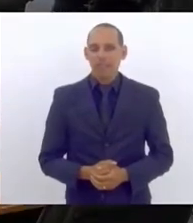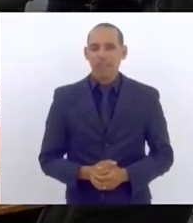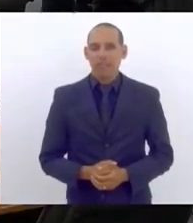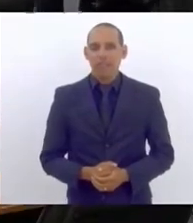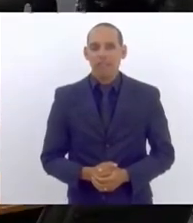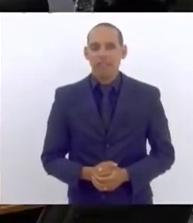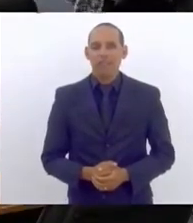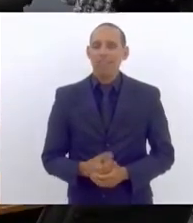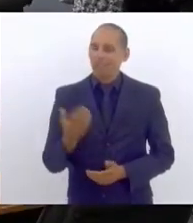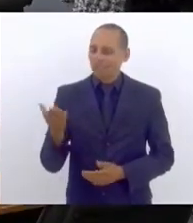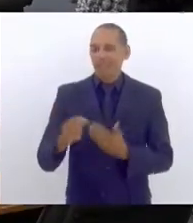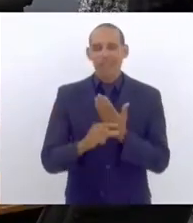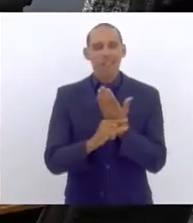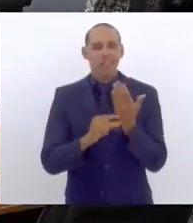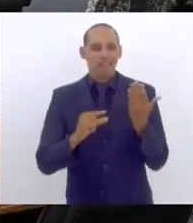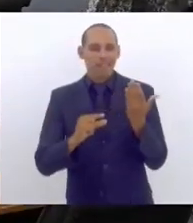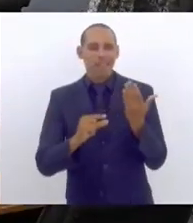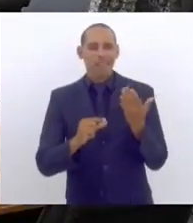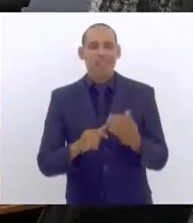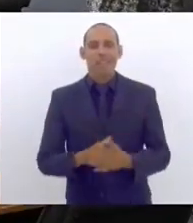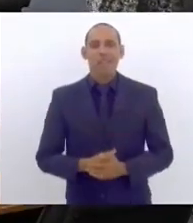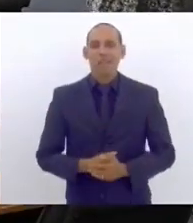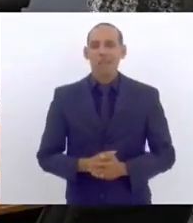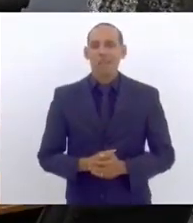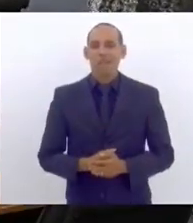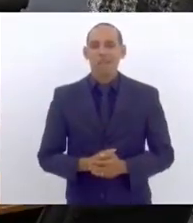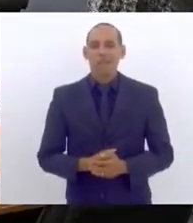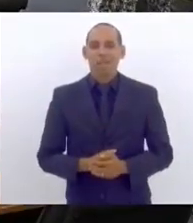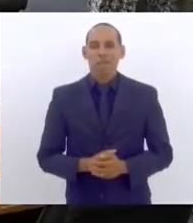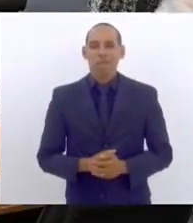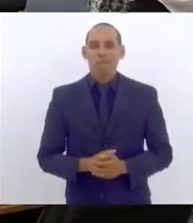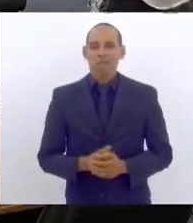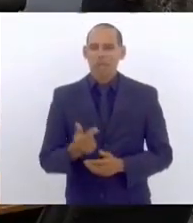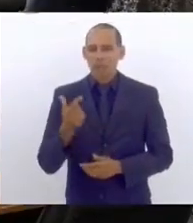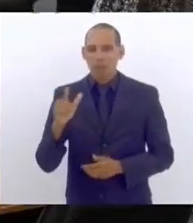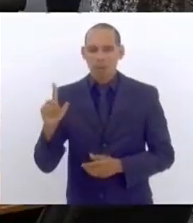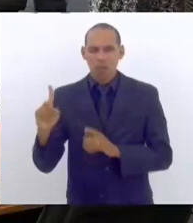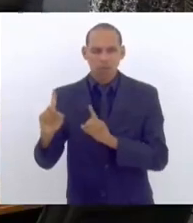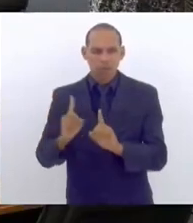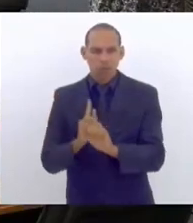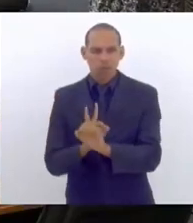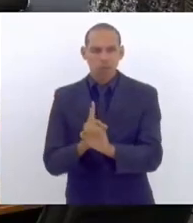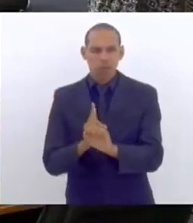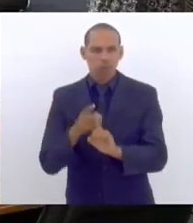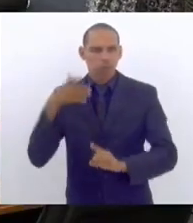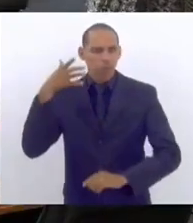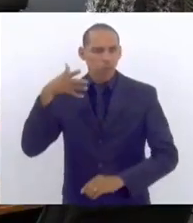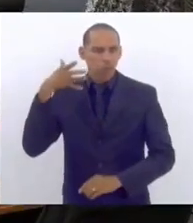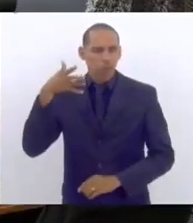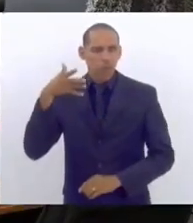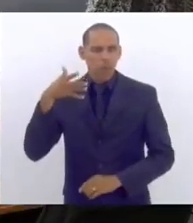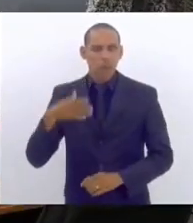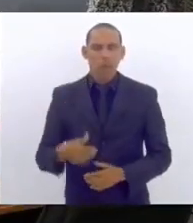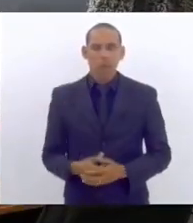Uma das autoras, a nobre deputada Marta Rocha. Mais algum deputado para discutir?